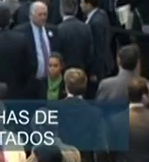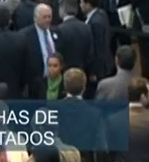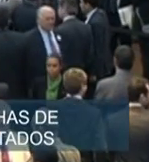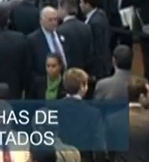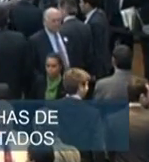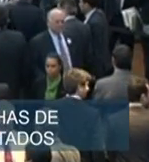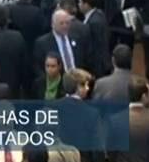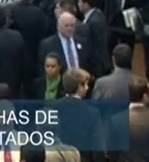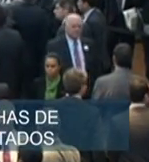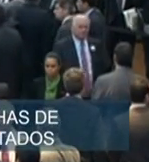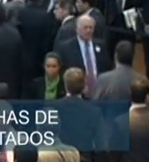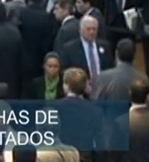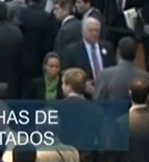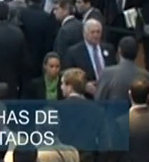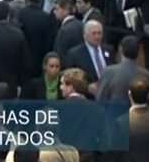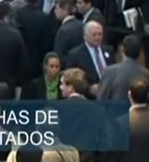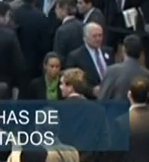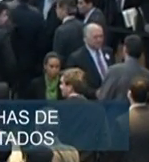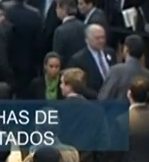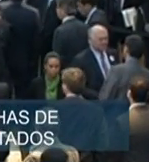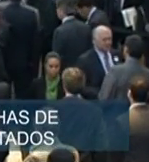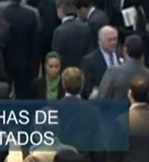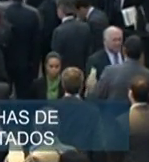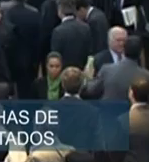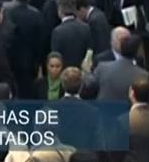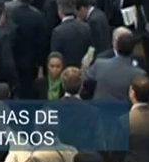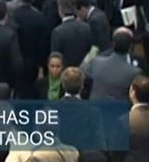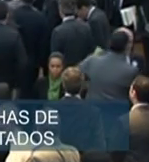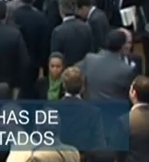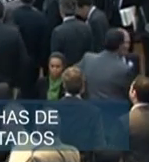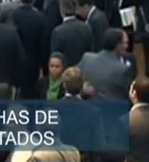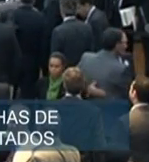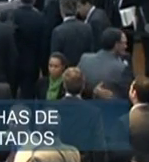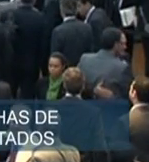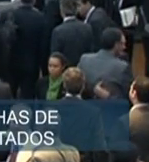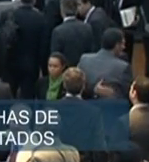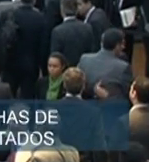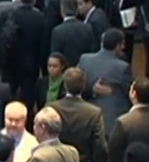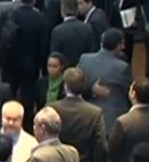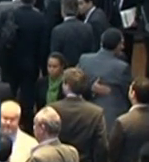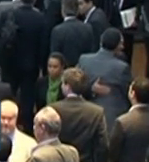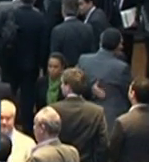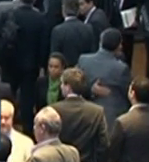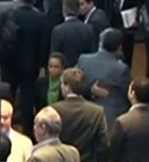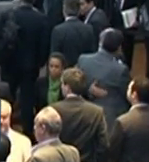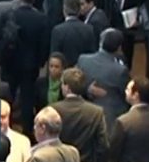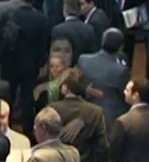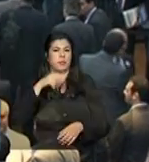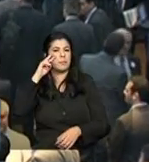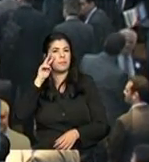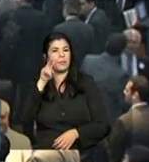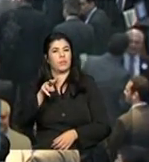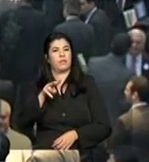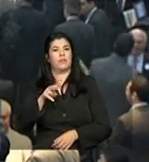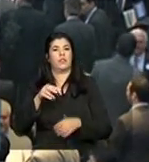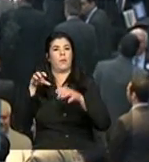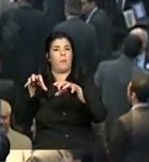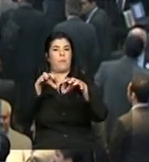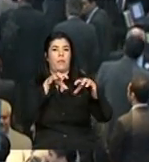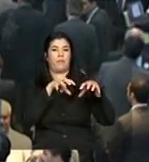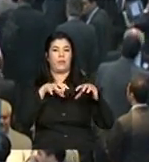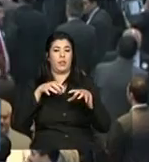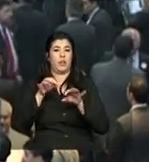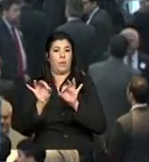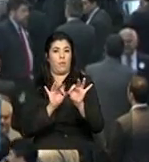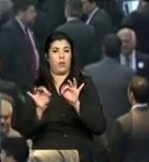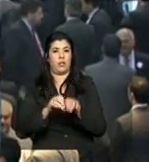O objetivo é criar uma infraestrutura em locais onde está prevista a instalação de parques eólicos, que é